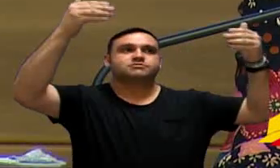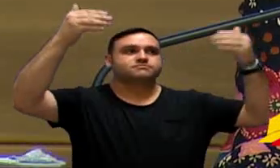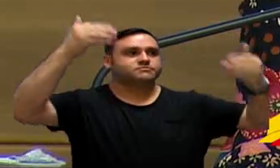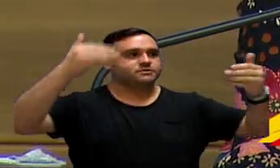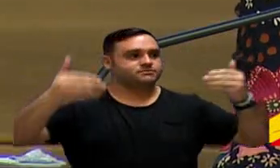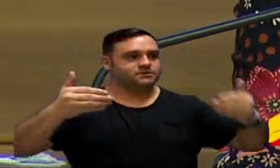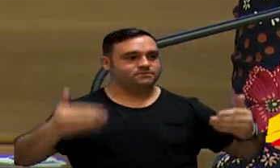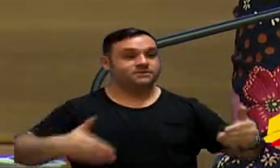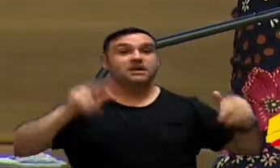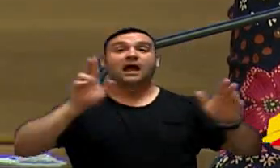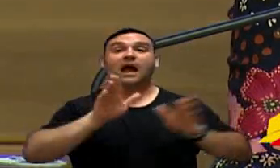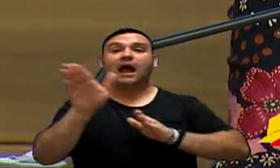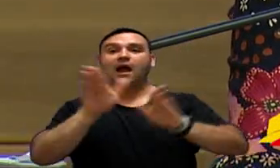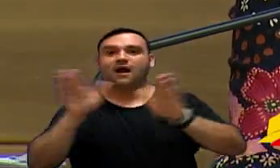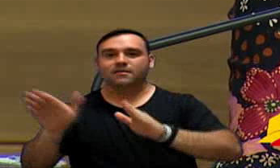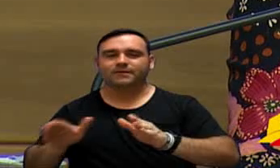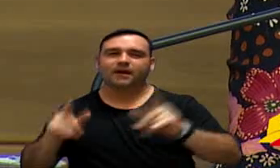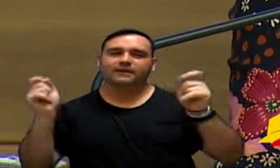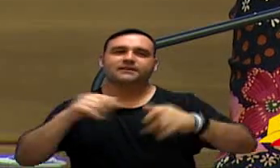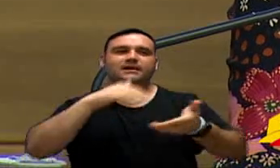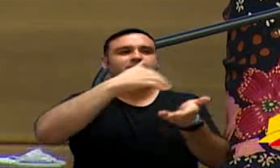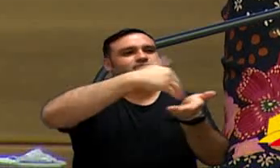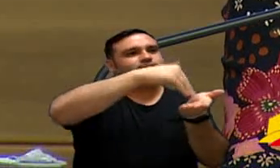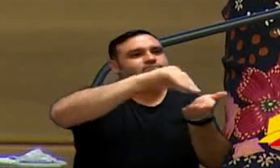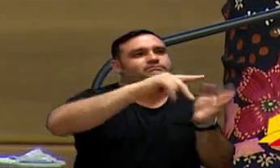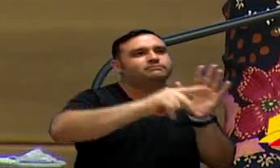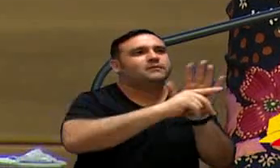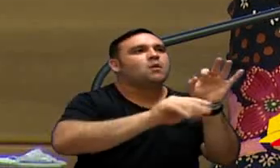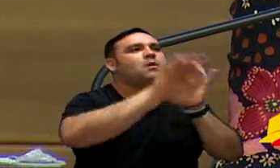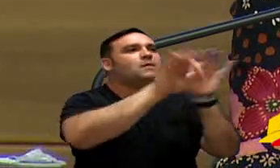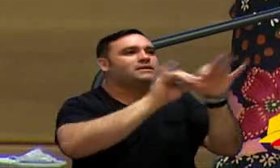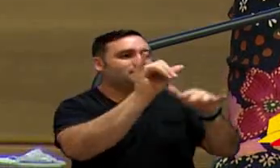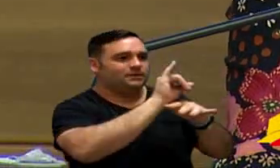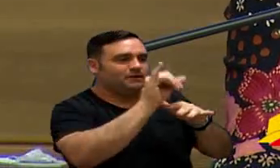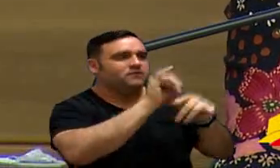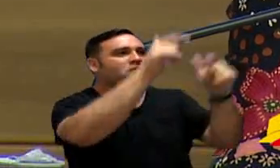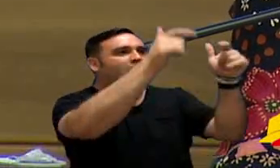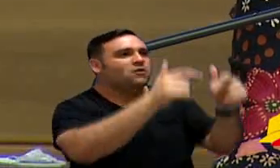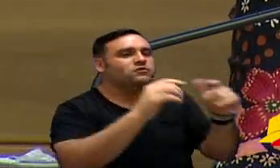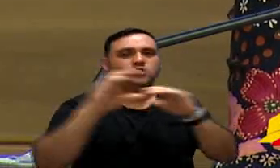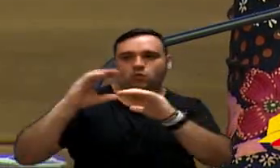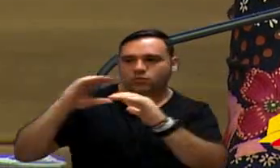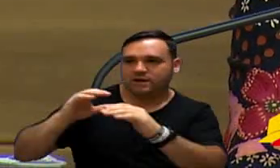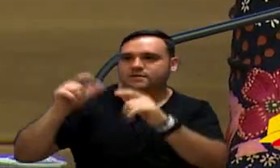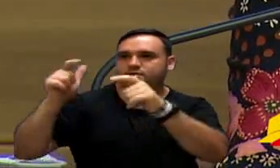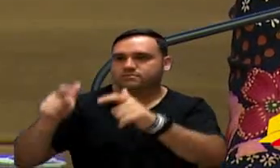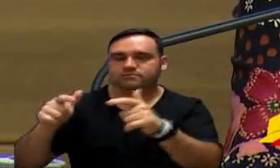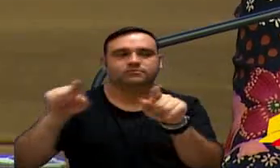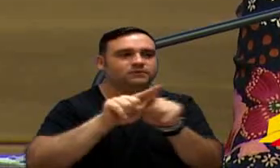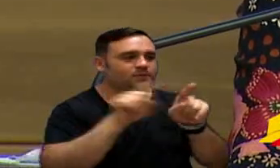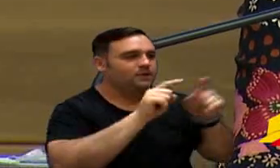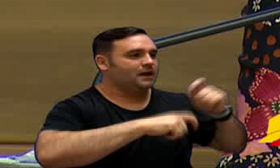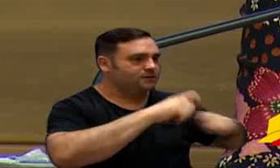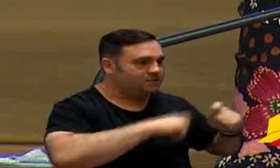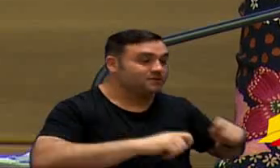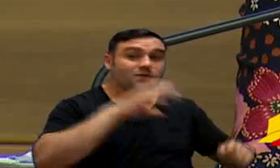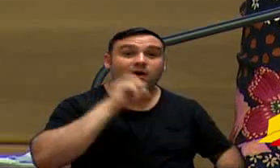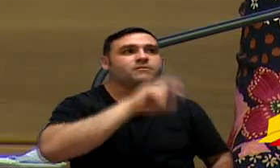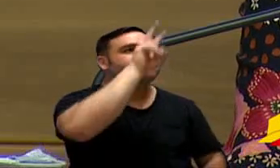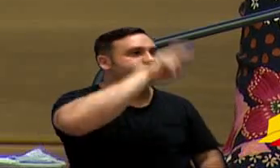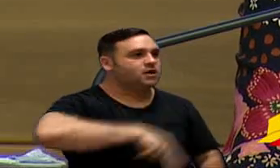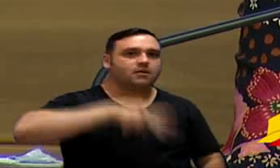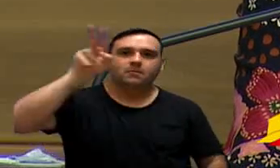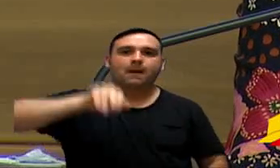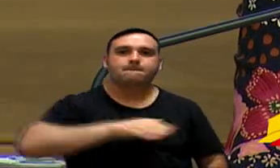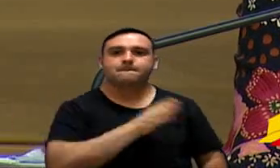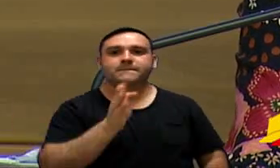não existia, ele consegue ver Secretaria de Planejamento, onde é, comunicação, administrativo, rapidamente ele consegue